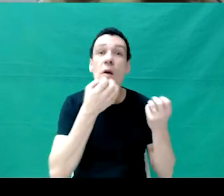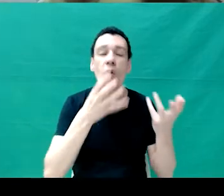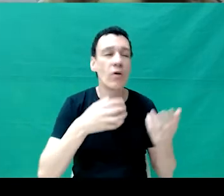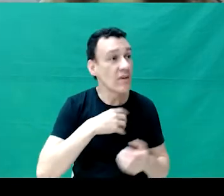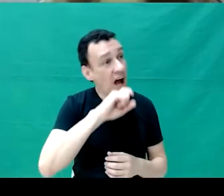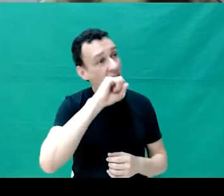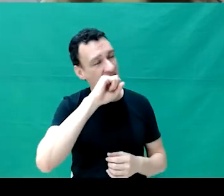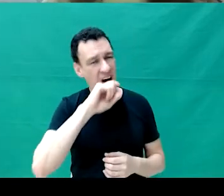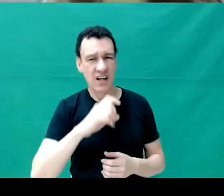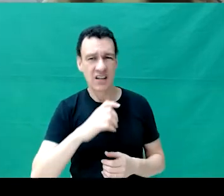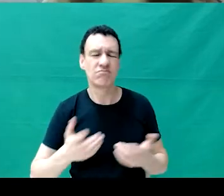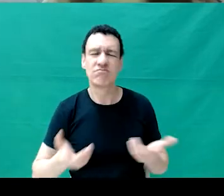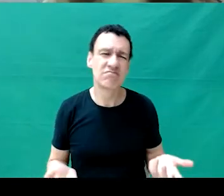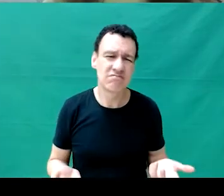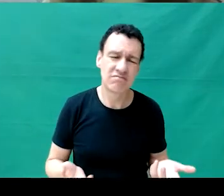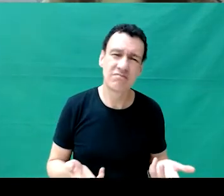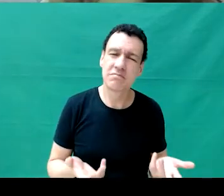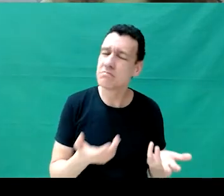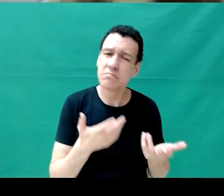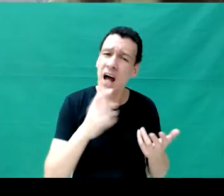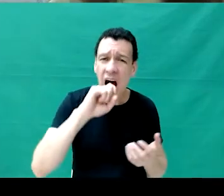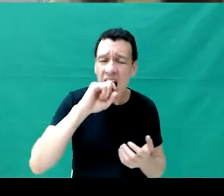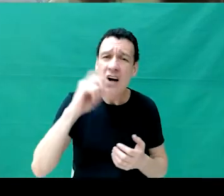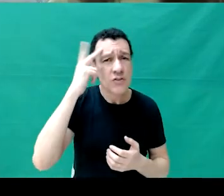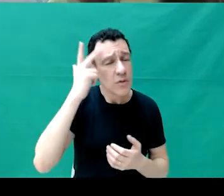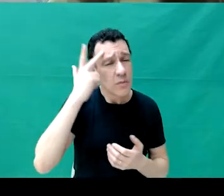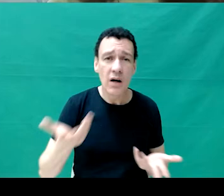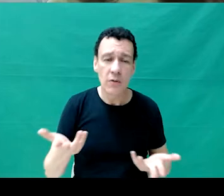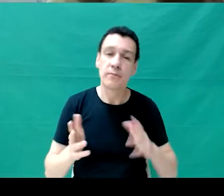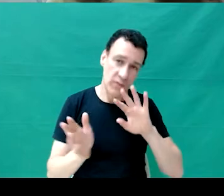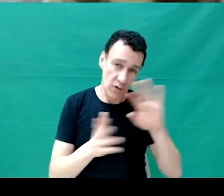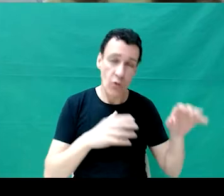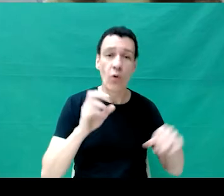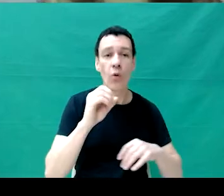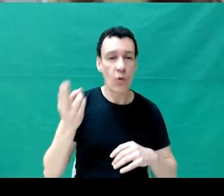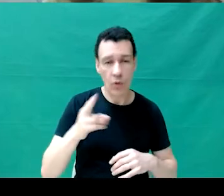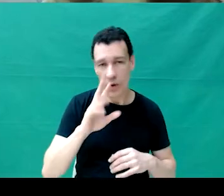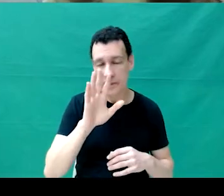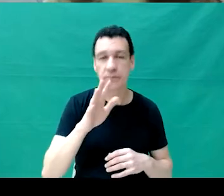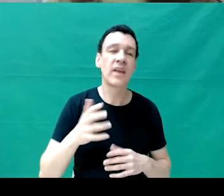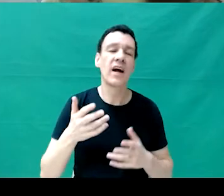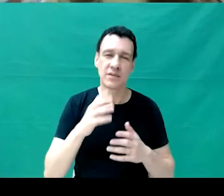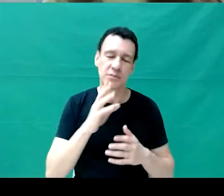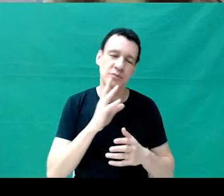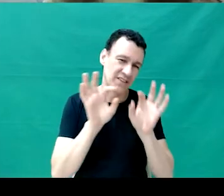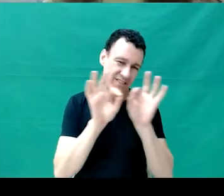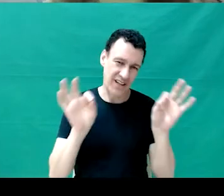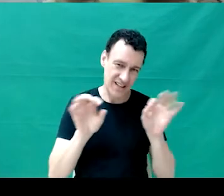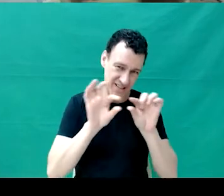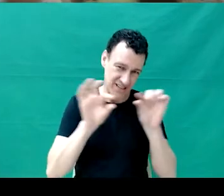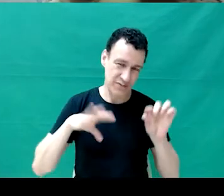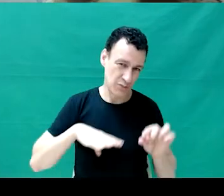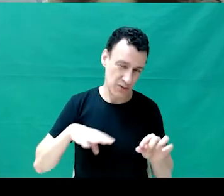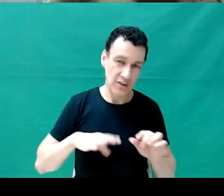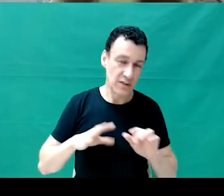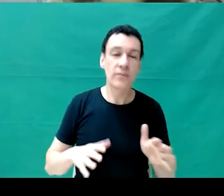Mercado negro, que é o mercado mais barato e o mercado ruim. Não sei se você já ouviu esse termo, eu acho que todo mundo já